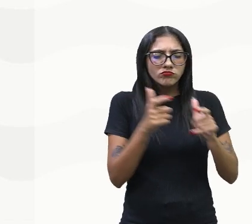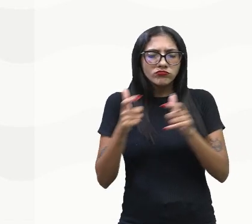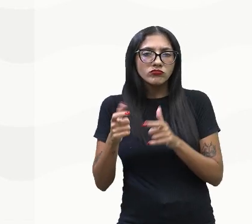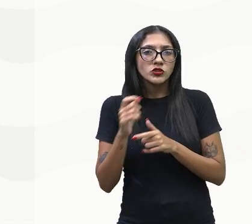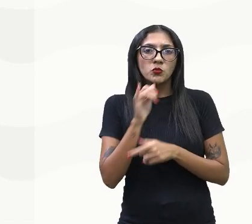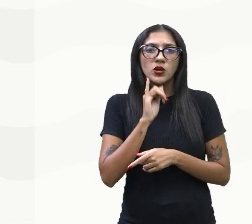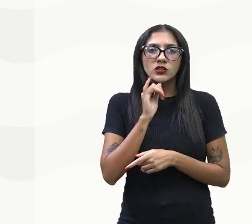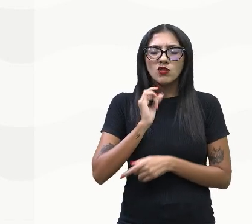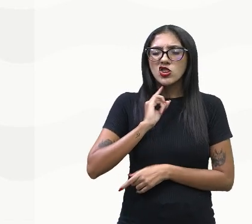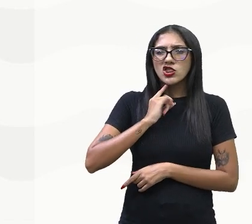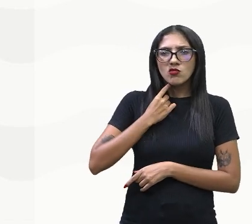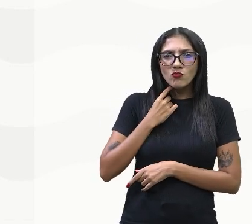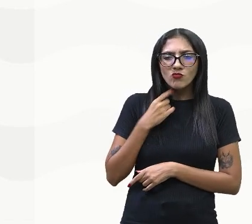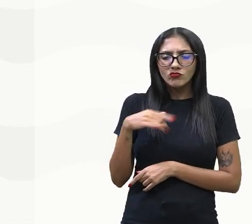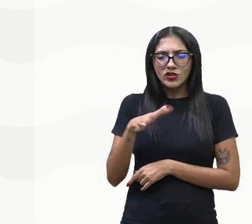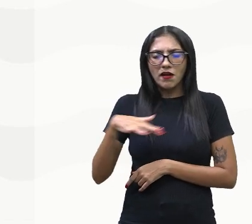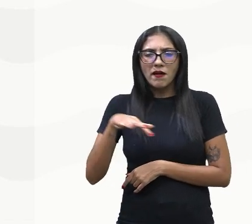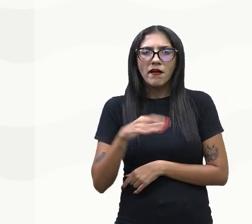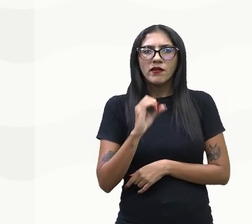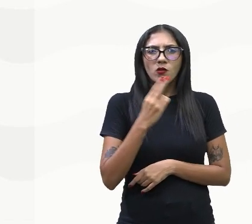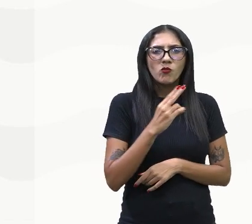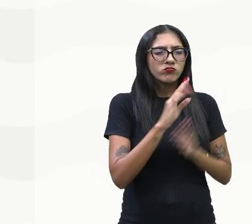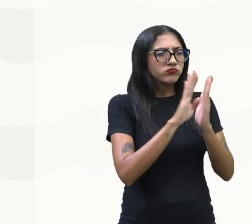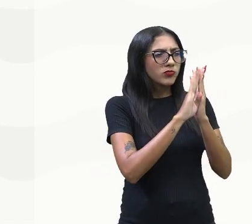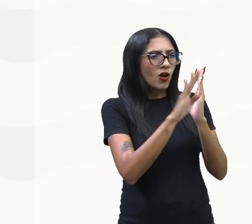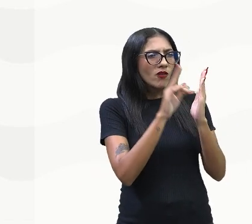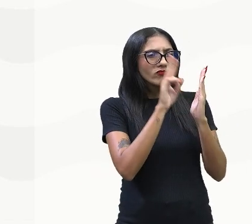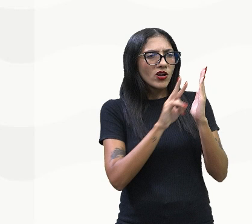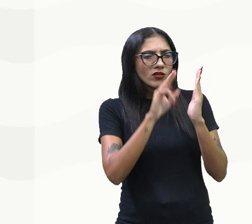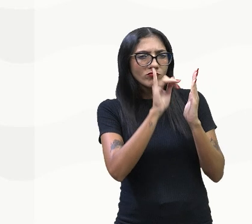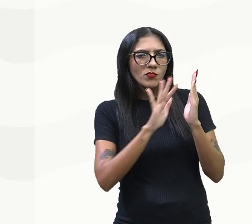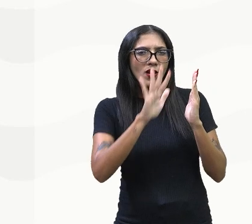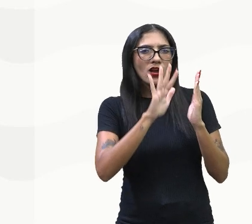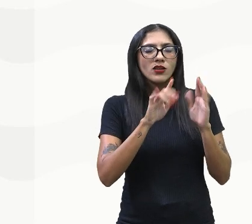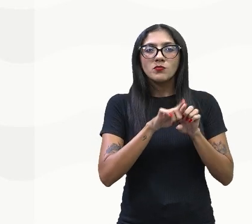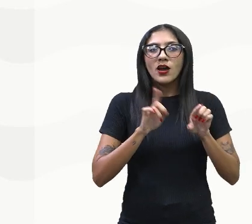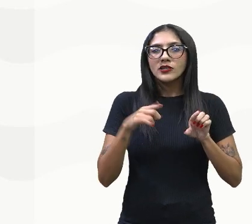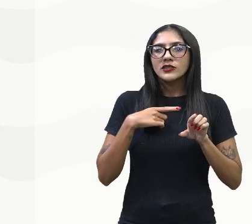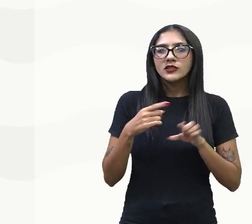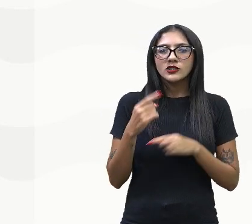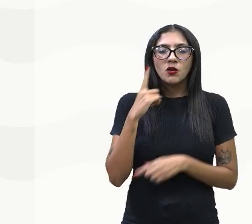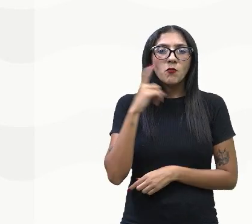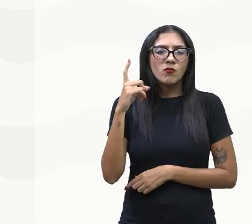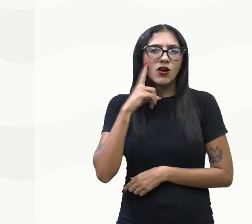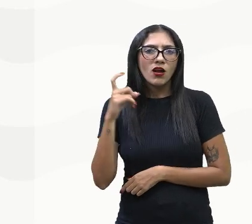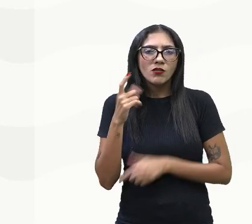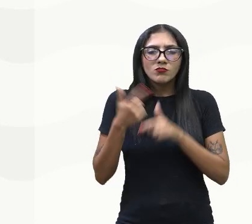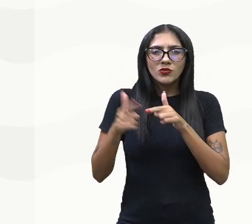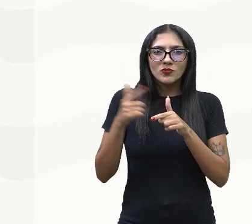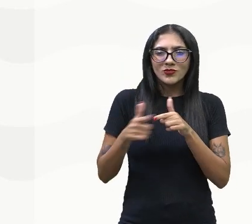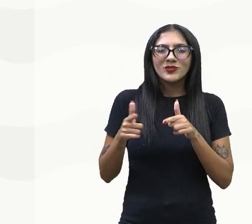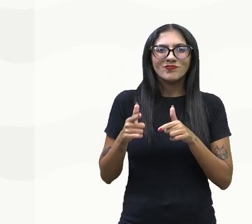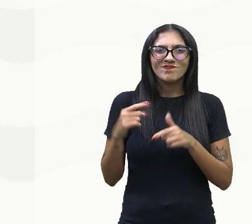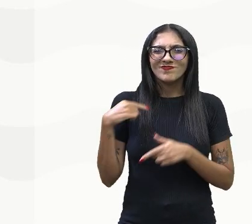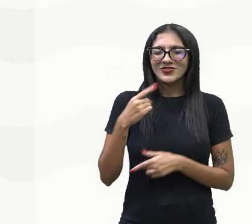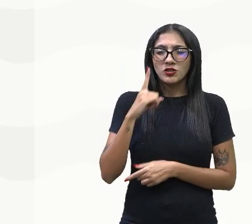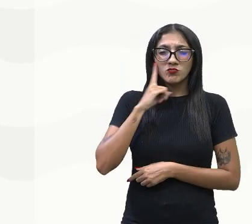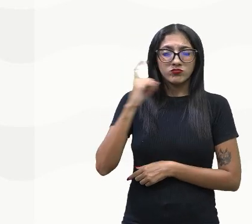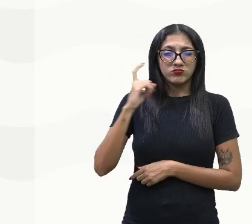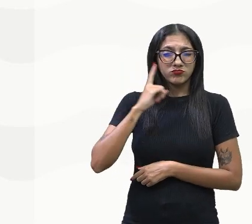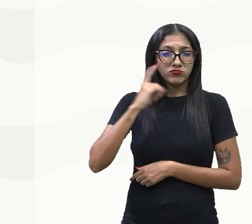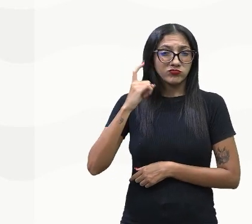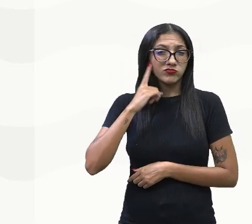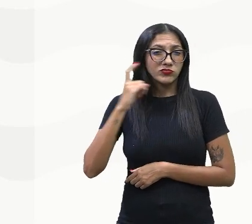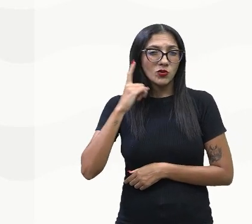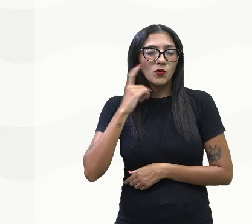lixo, bastante cartazes nas paredes, mas a poluição sonora nós não vemos, mas nós ouvimos. E às